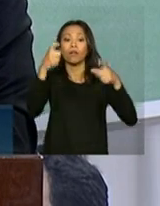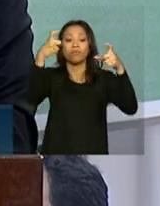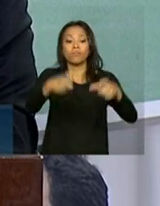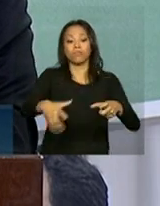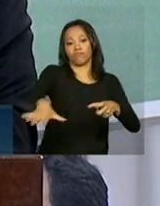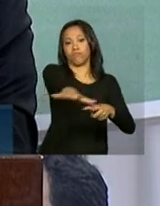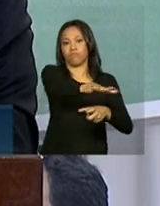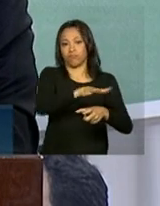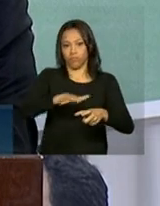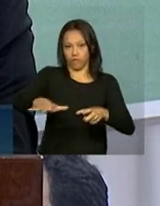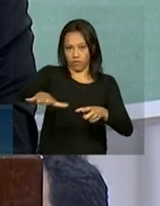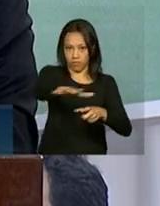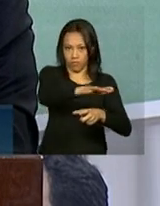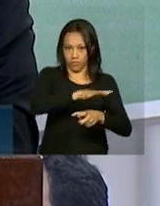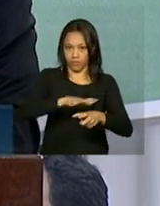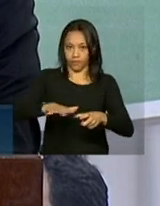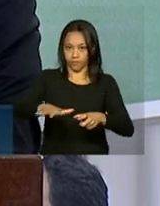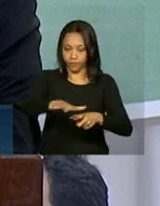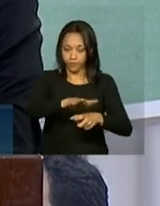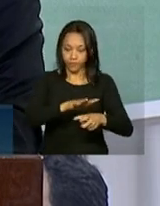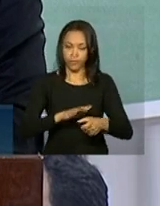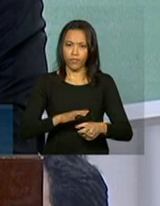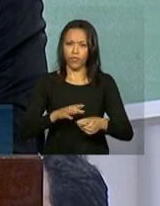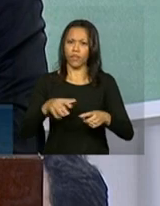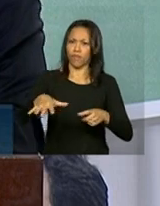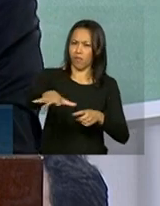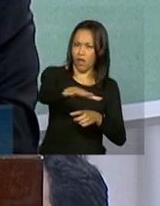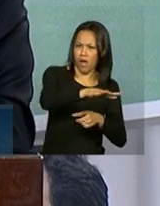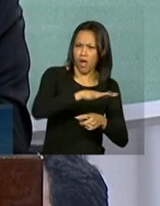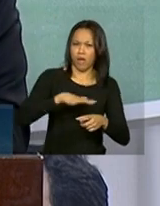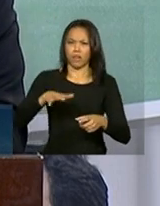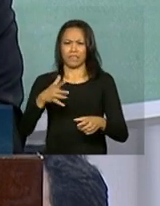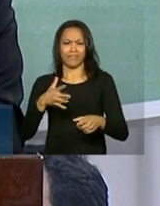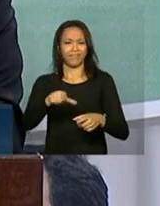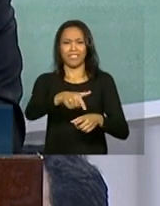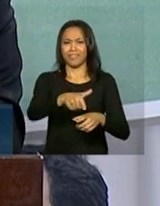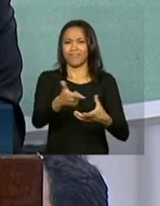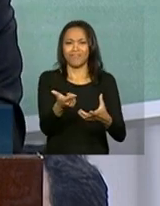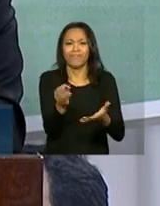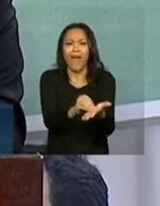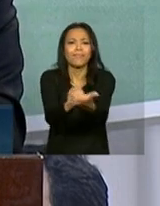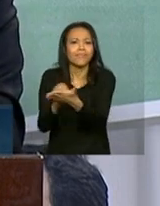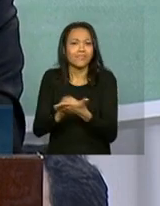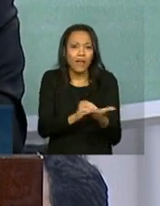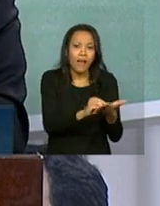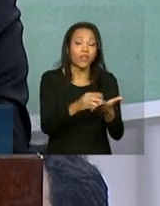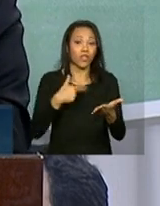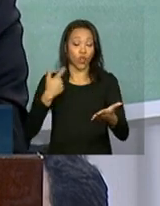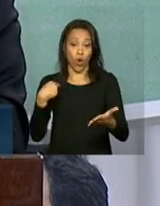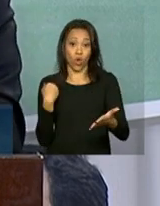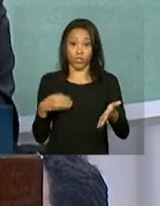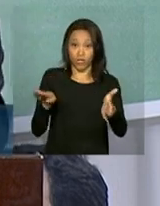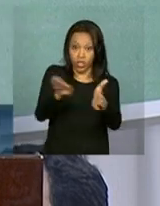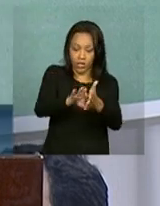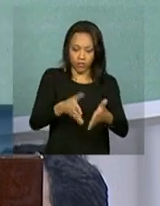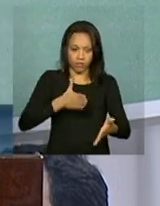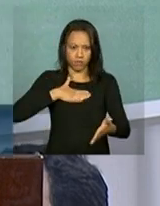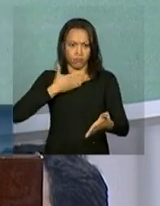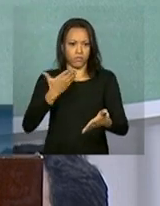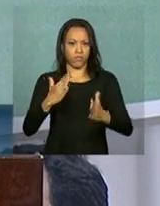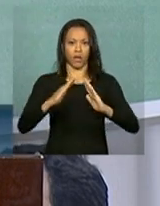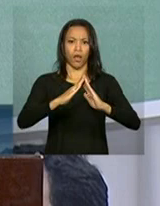casa daquele bairro, numa área de extrema exclusão. E qual a nossa surpresa quando a gente chegou na